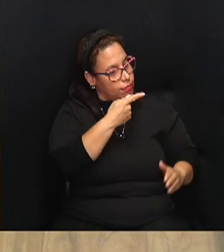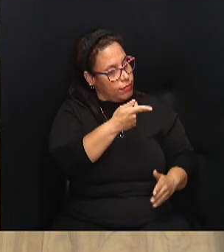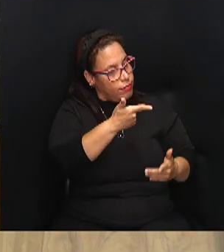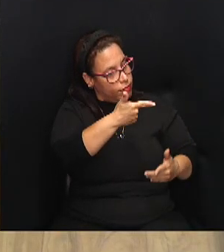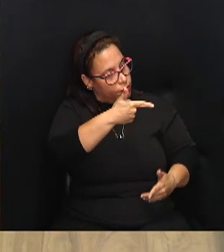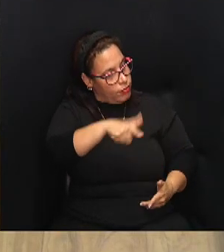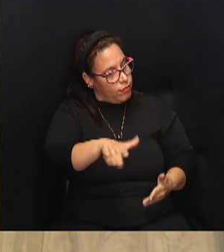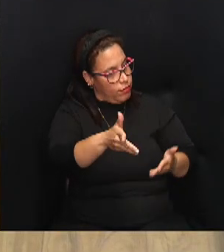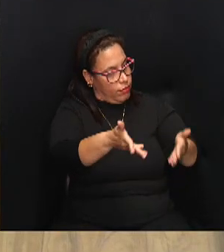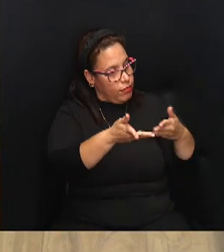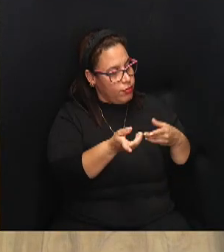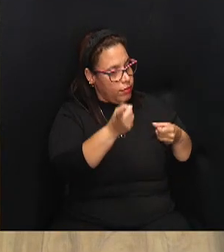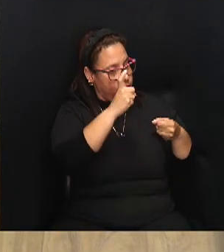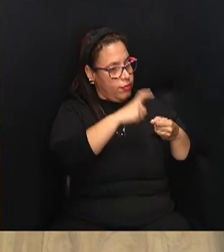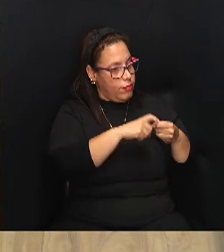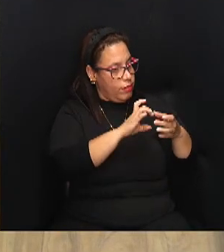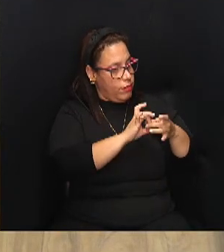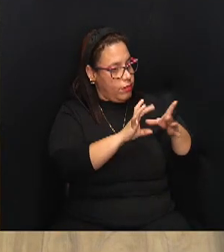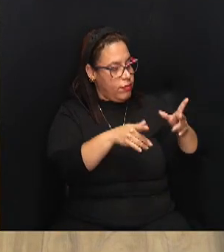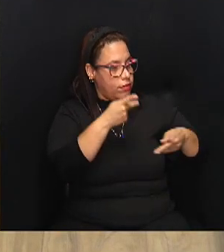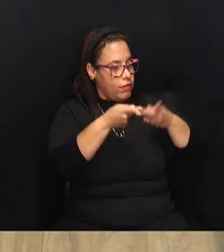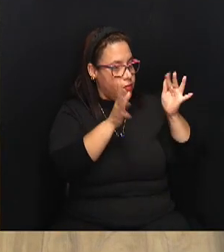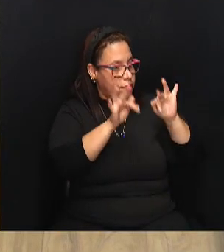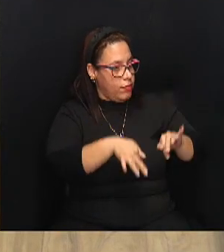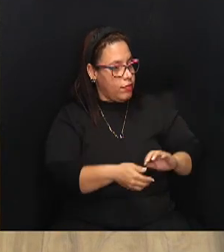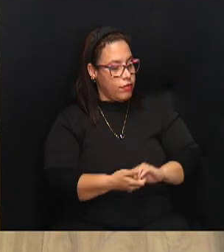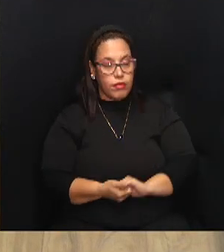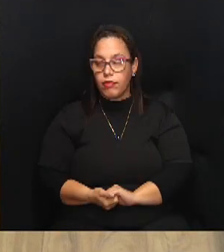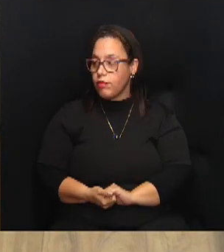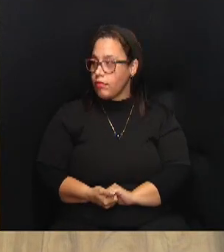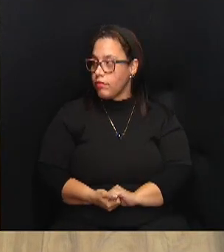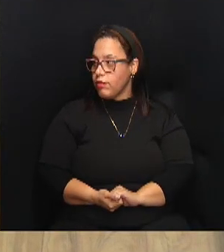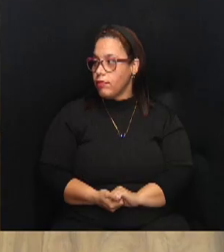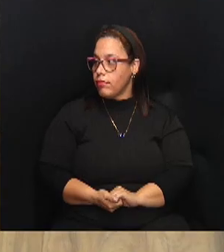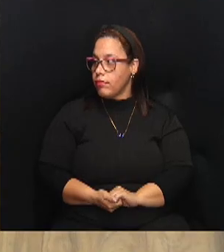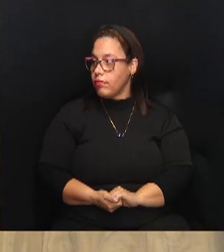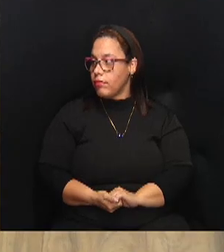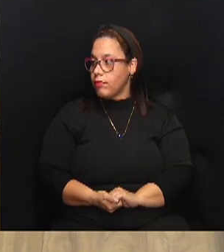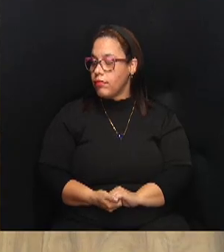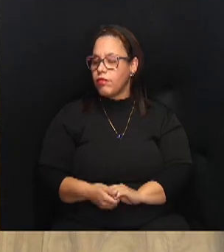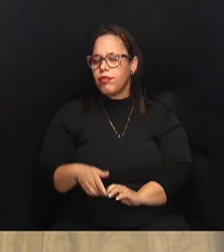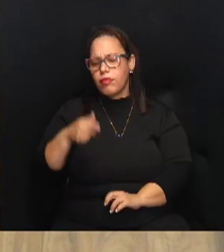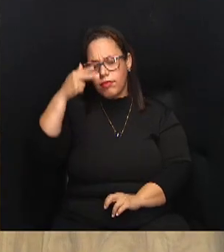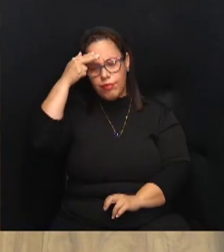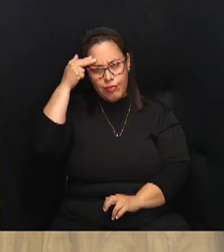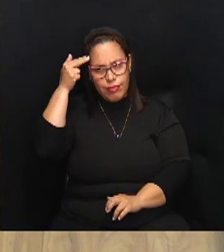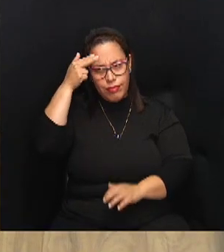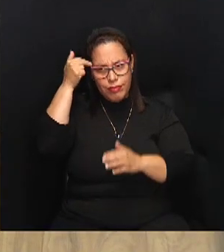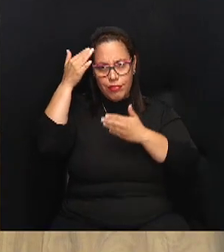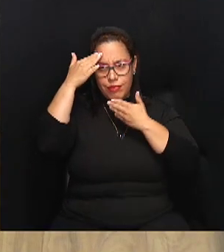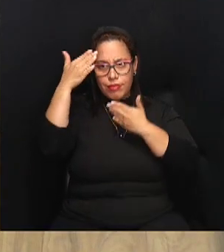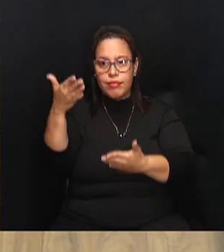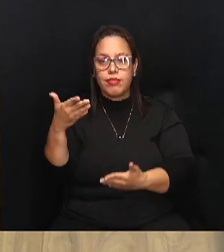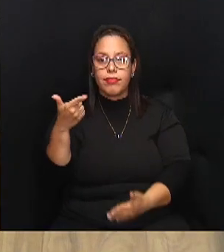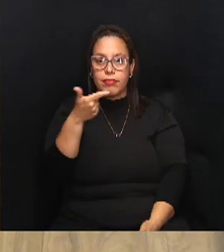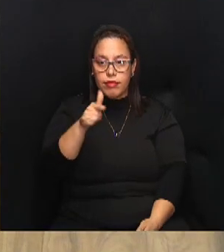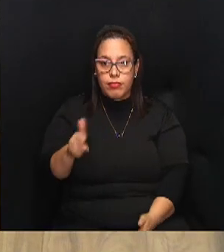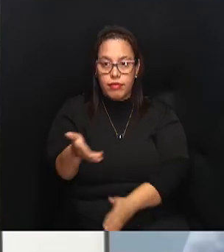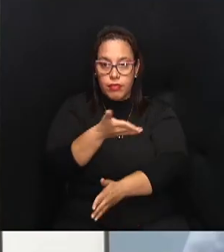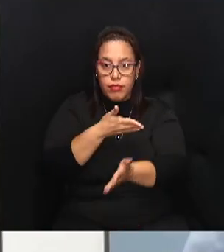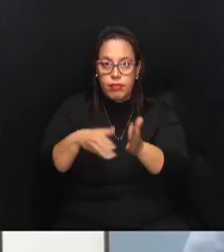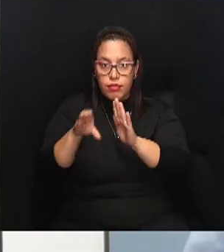convite para o senhor retornar e fica aberto às suas considerações finais. Gabriel, muito obrigado, né, mais uma vez aqui participando